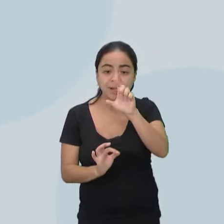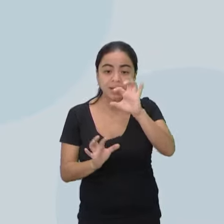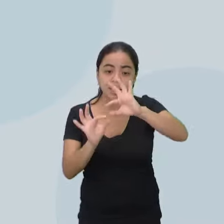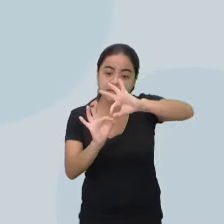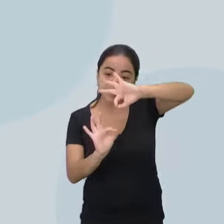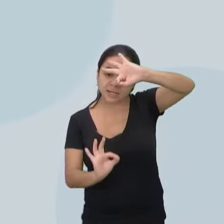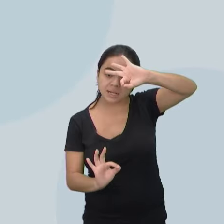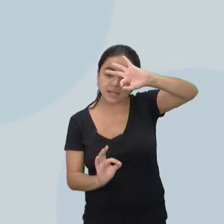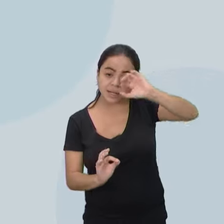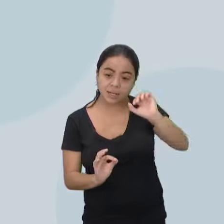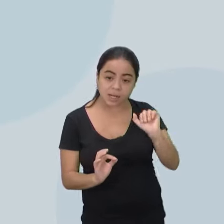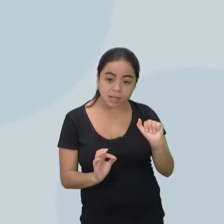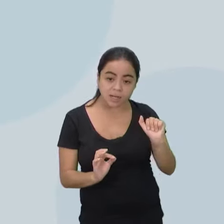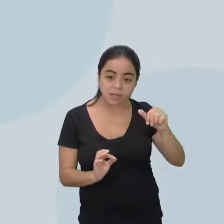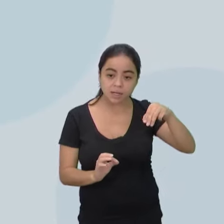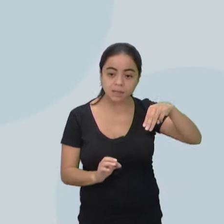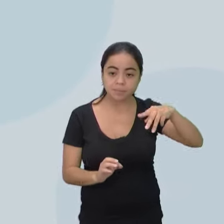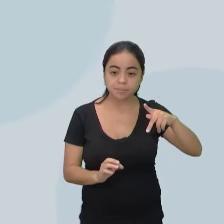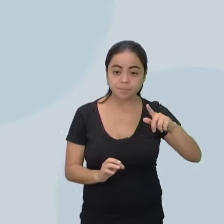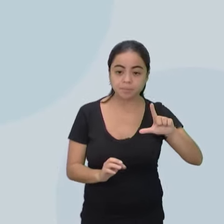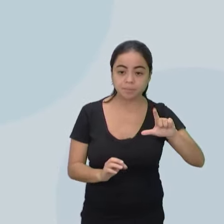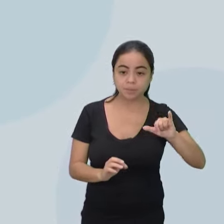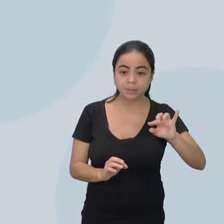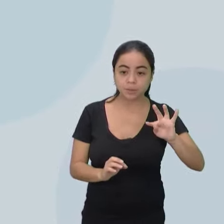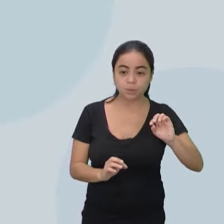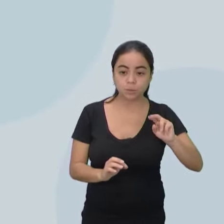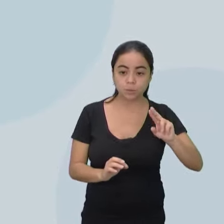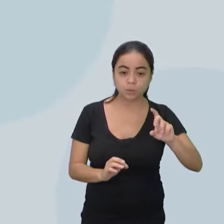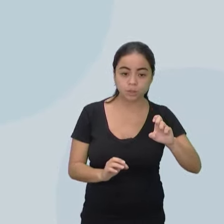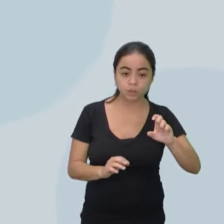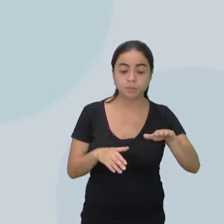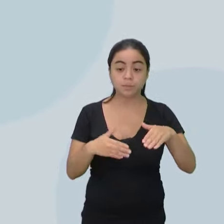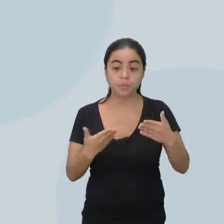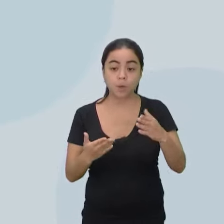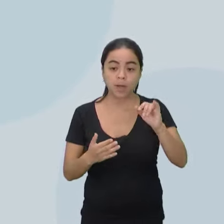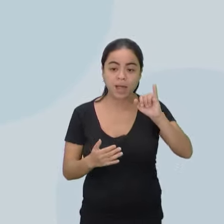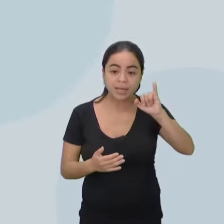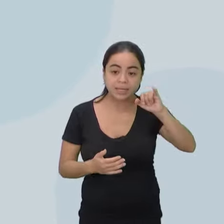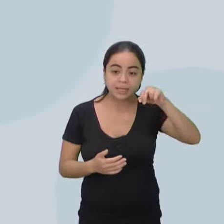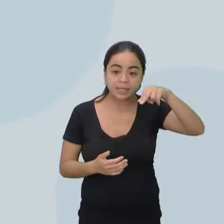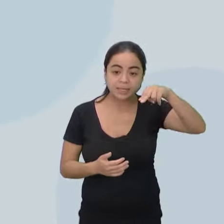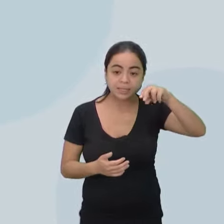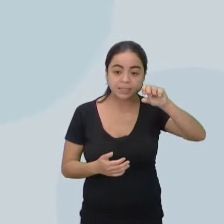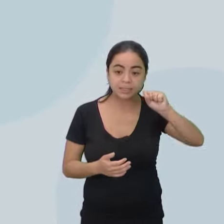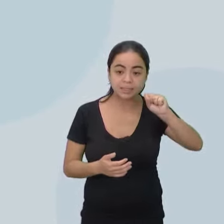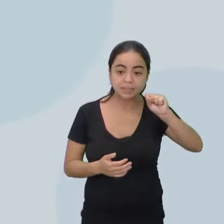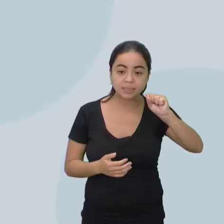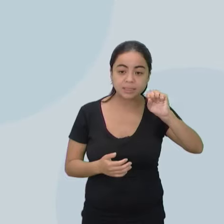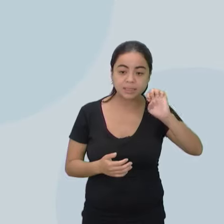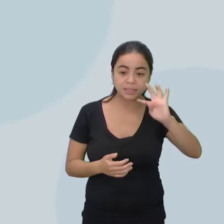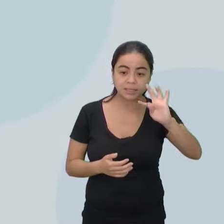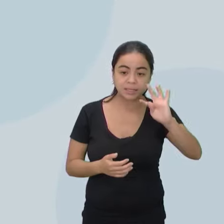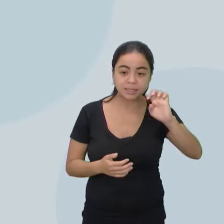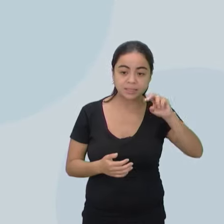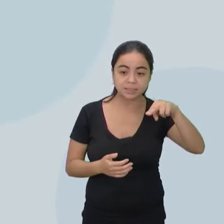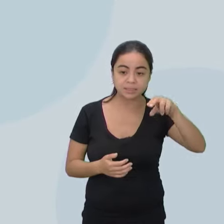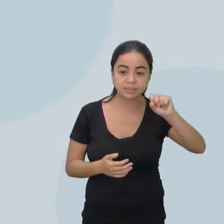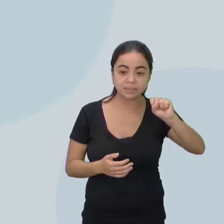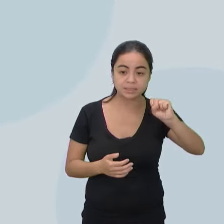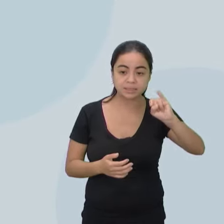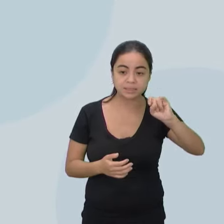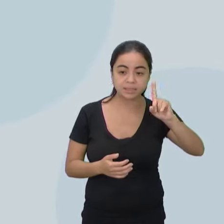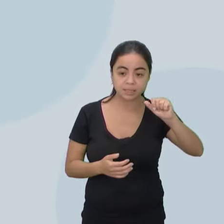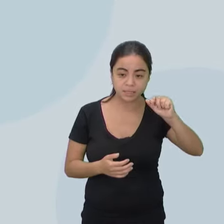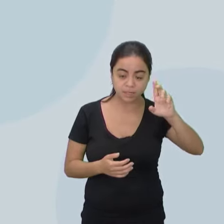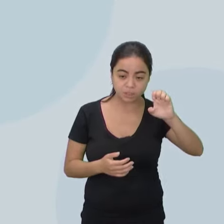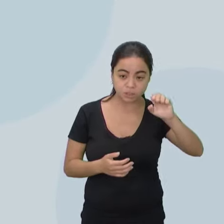aqui. Então, a intensidade do... que está de um terremoto, por exemplo, de um abalo sísmico, quando é escrito